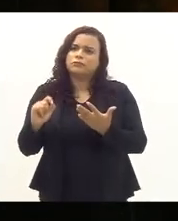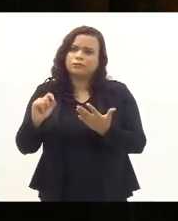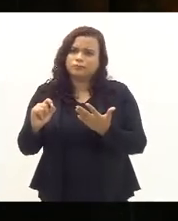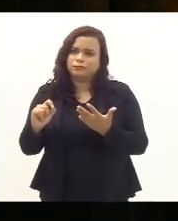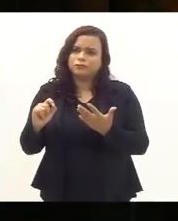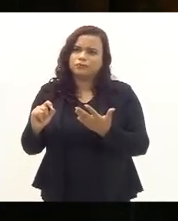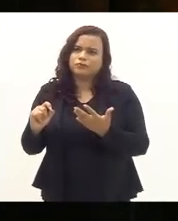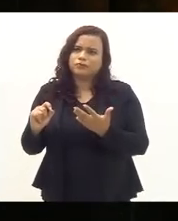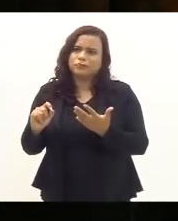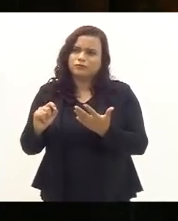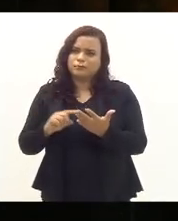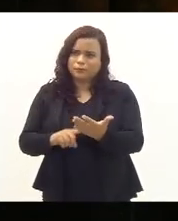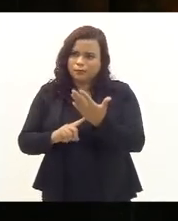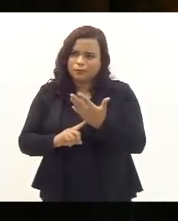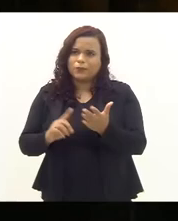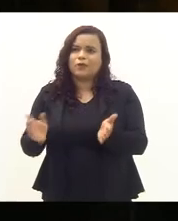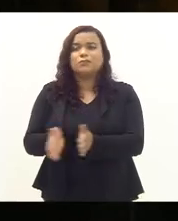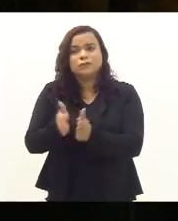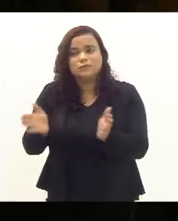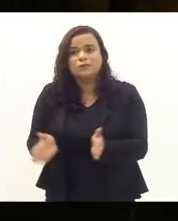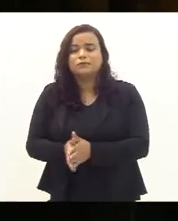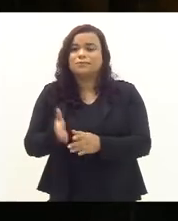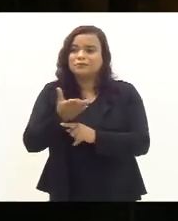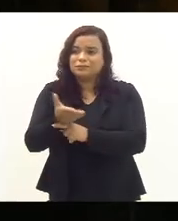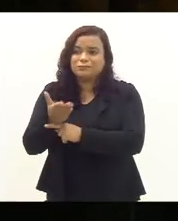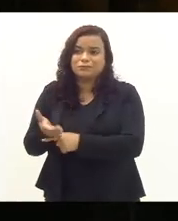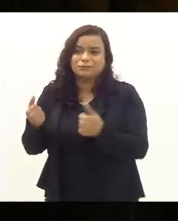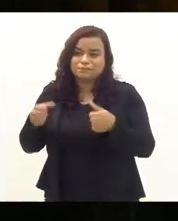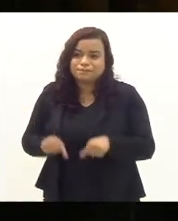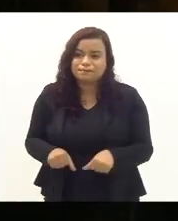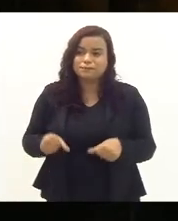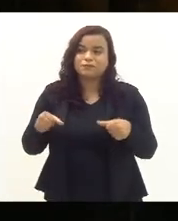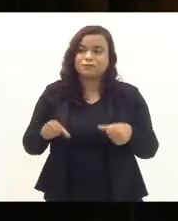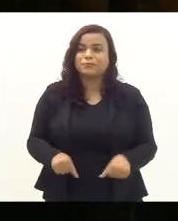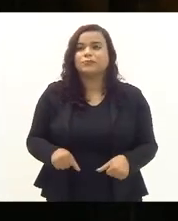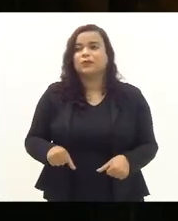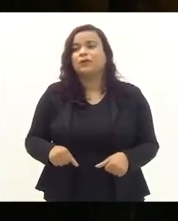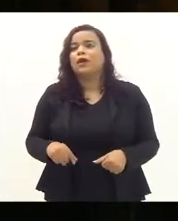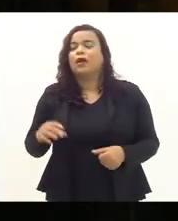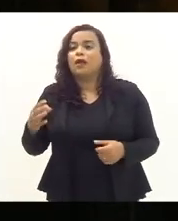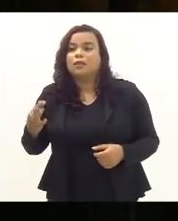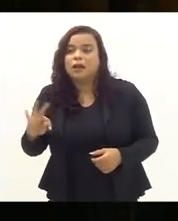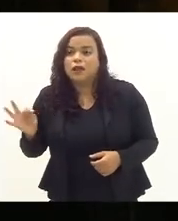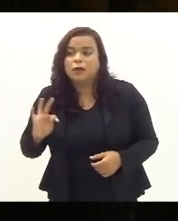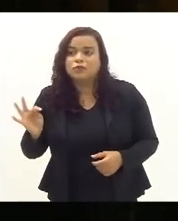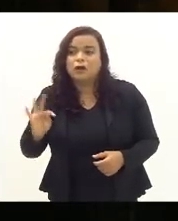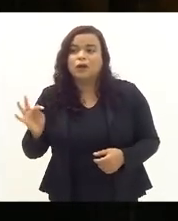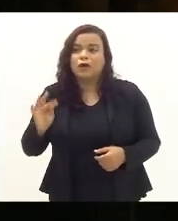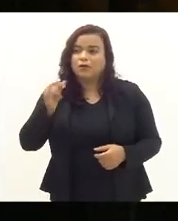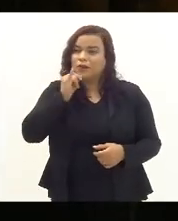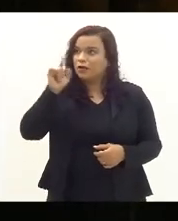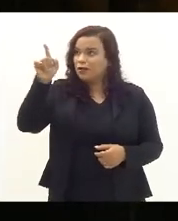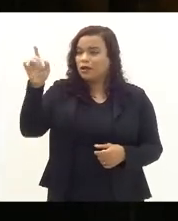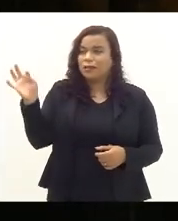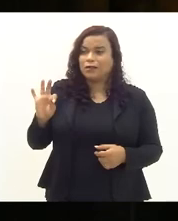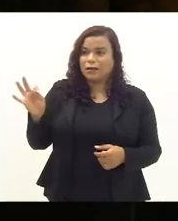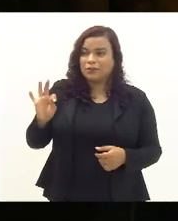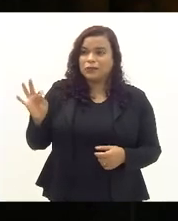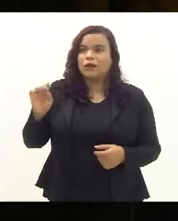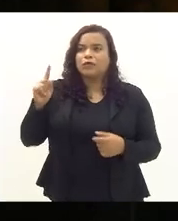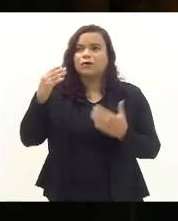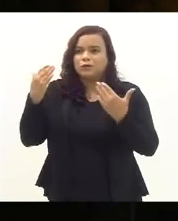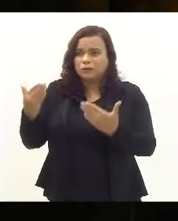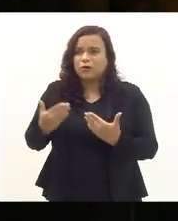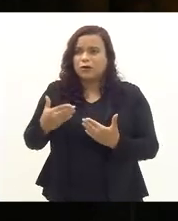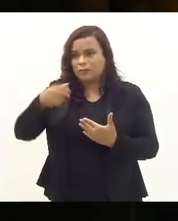situação de miserabilidade absurda Teresópolis por exemplo me apontavam